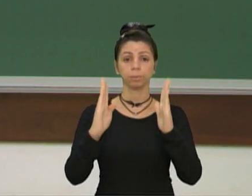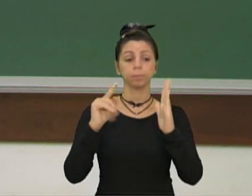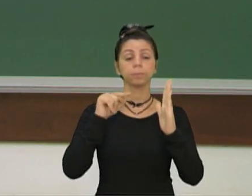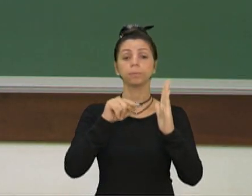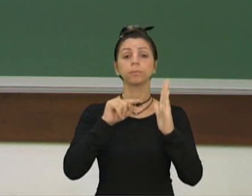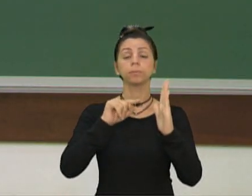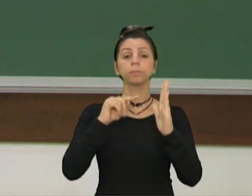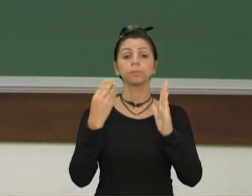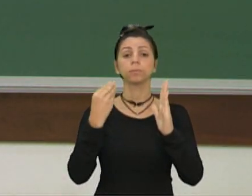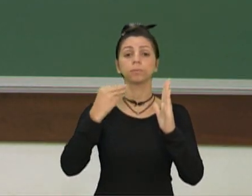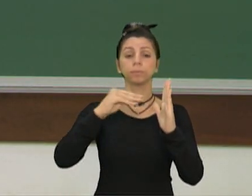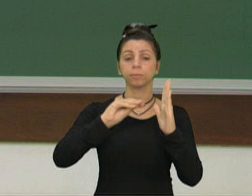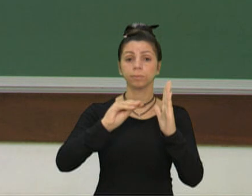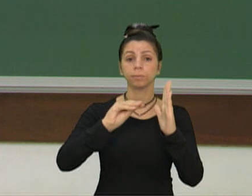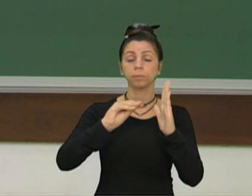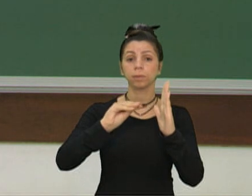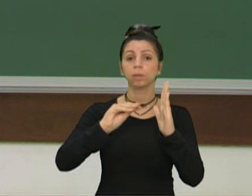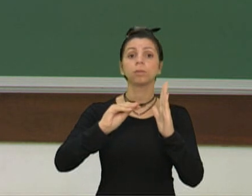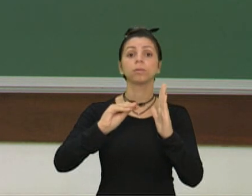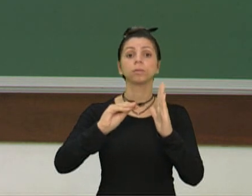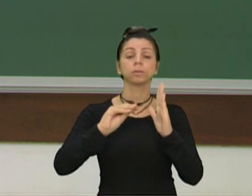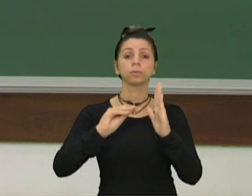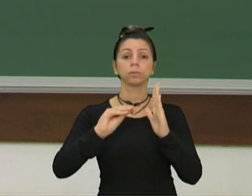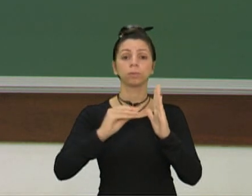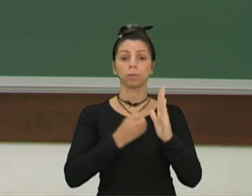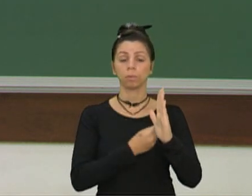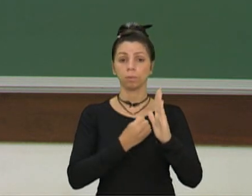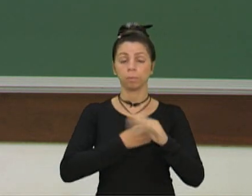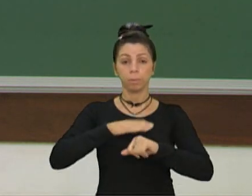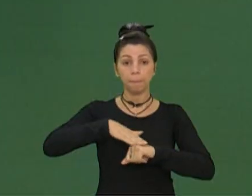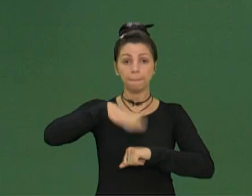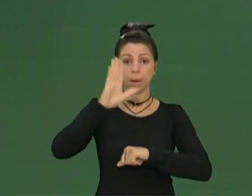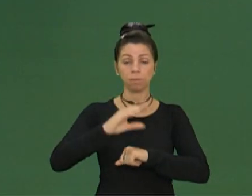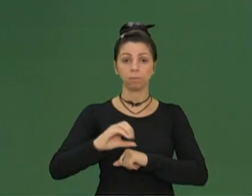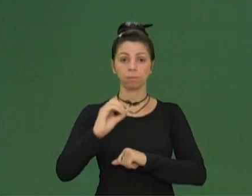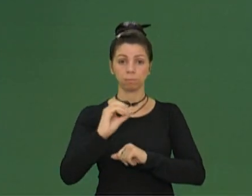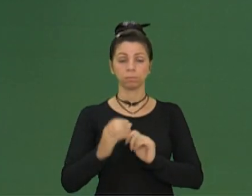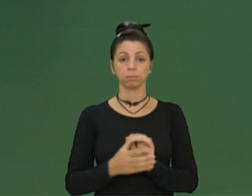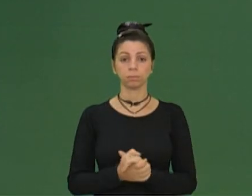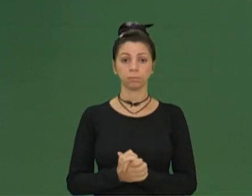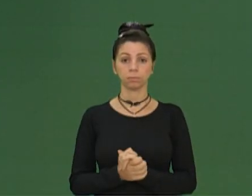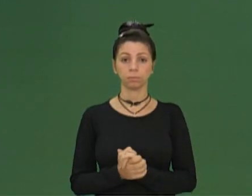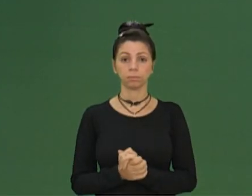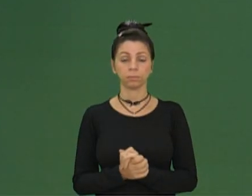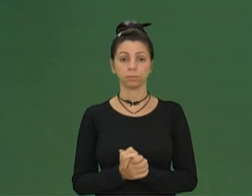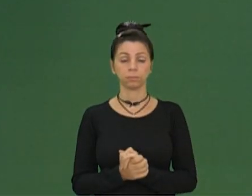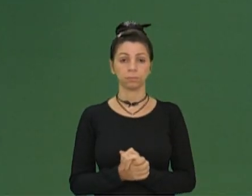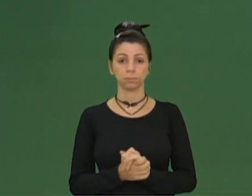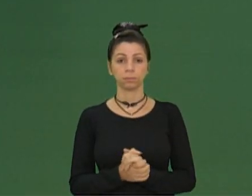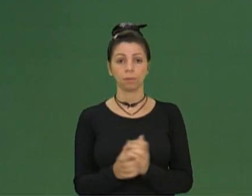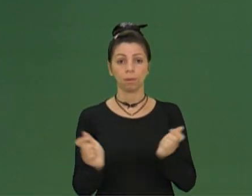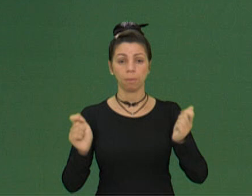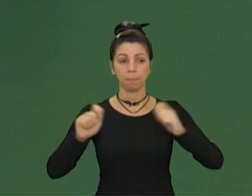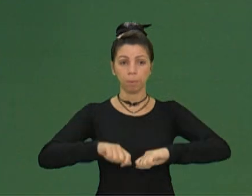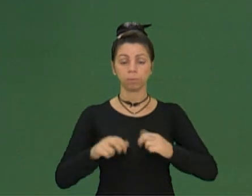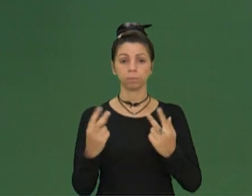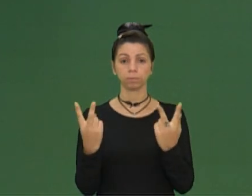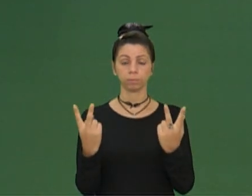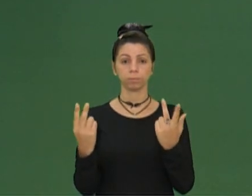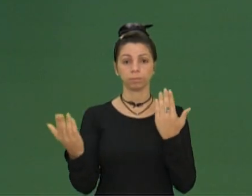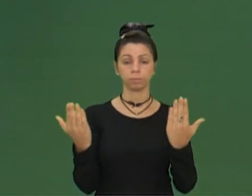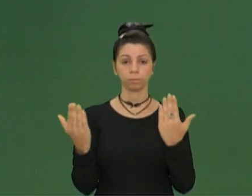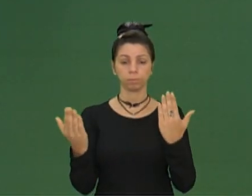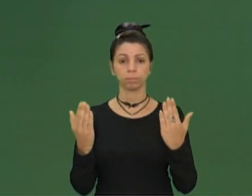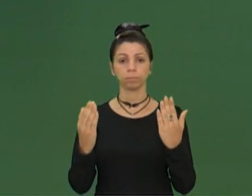que resultar em um número maior que zero, certo? Então aqui eu trouxe as duas possibilidades, né? Positivo